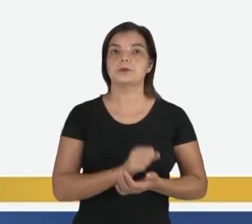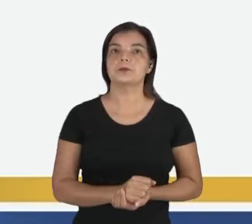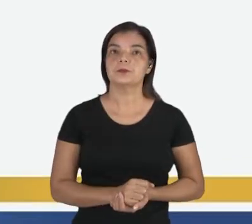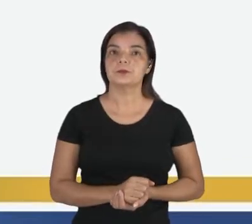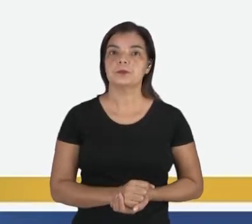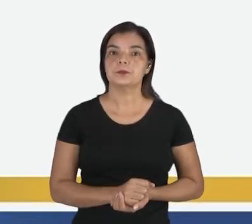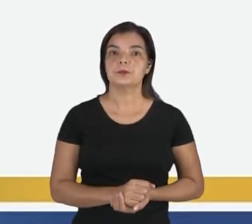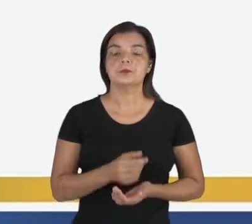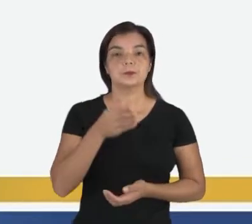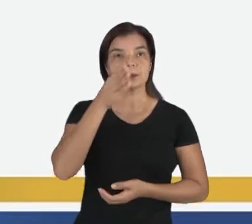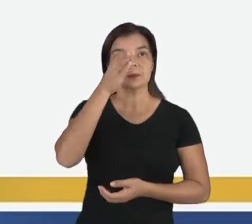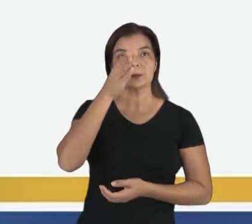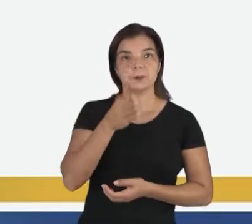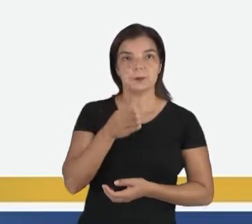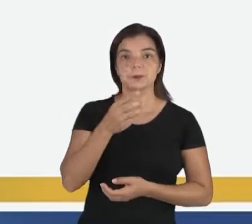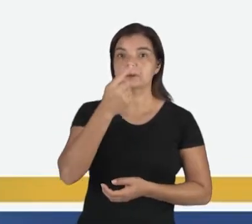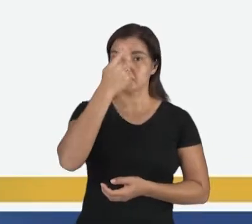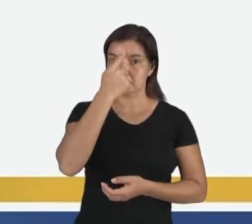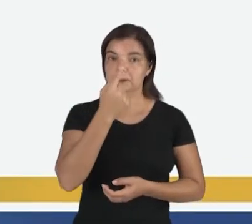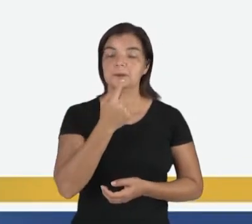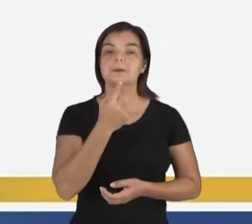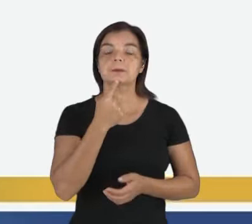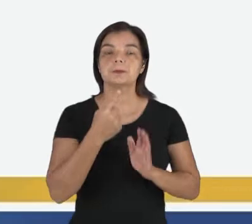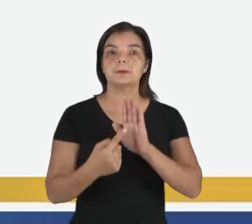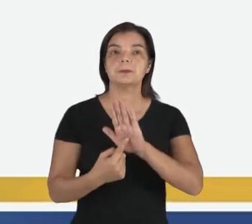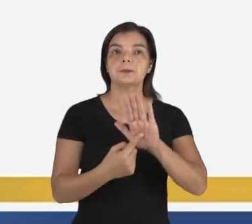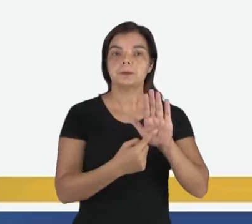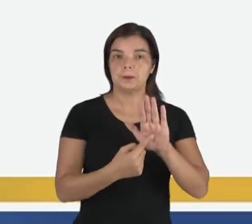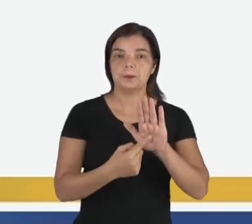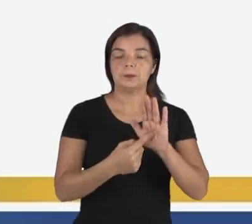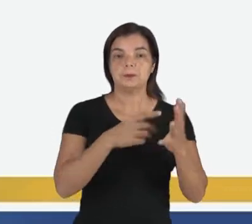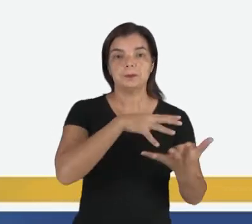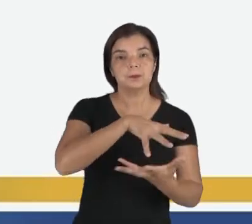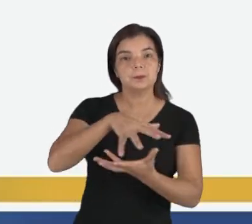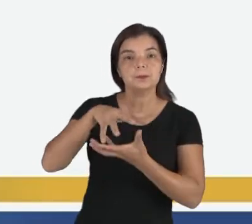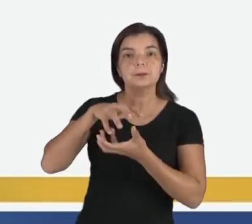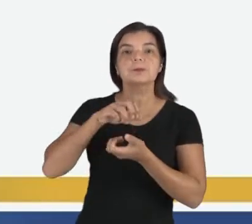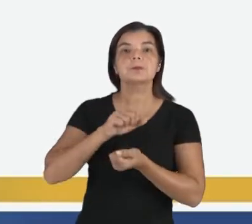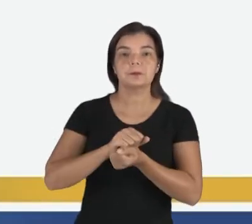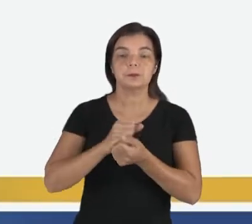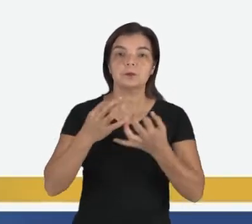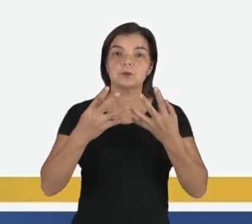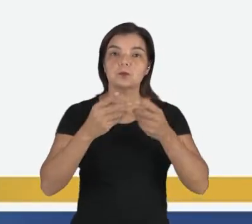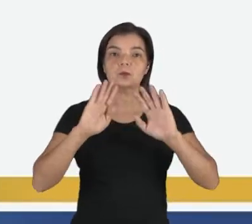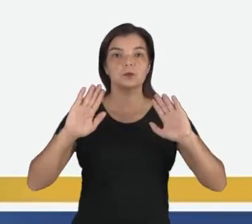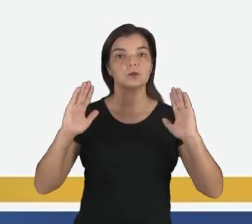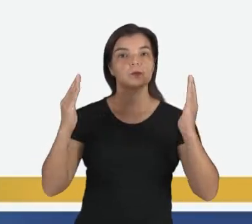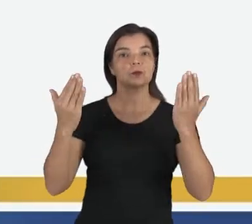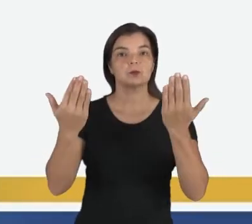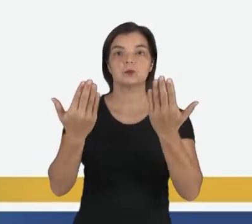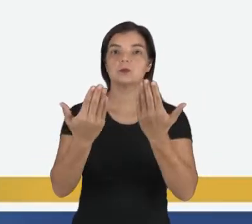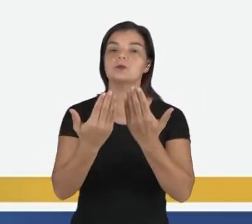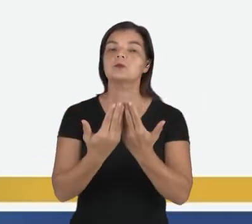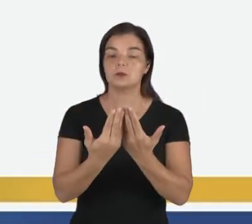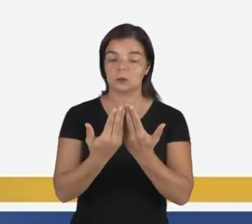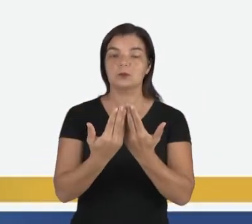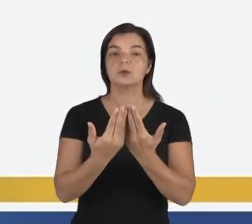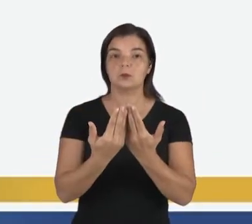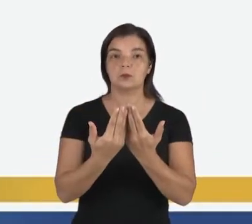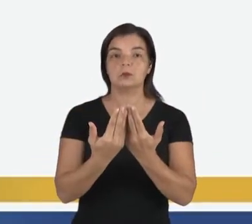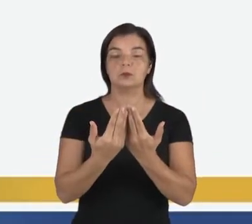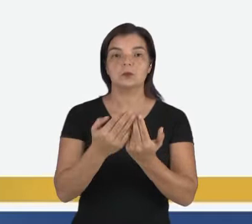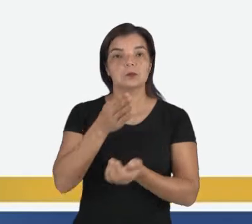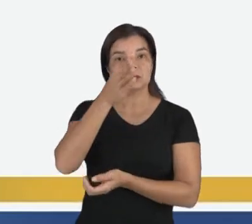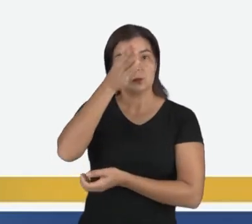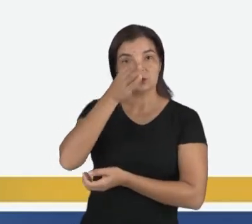que está ao centro, né, a imagem que representa o planeta Terra e tudo que está ligado ao que está